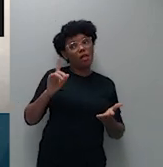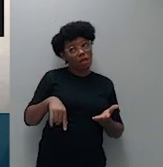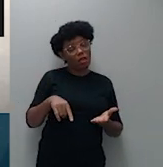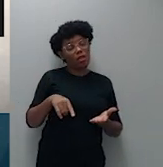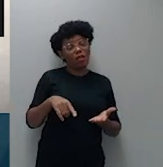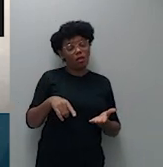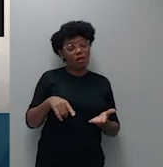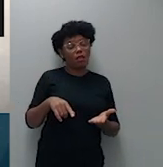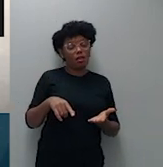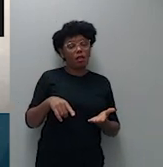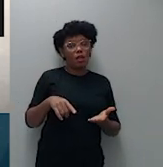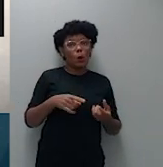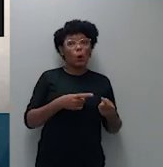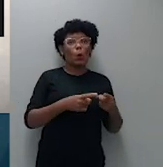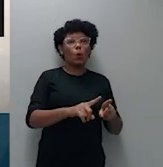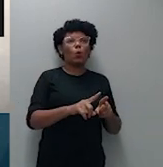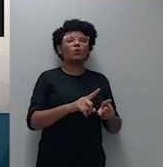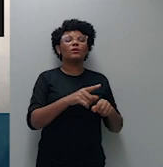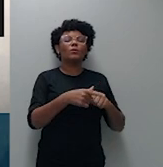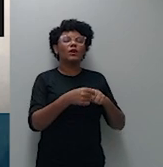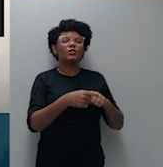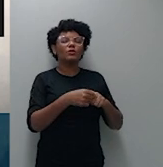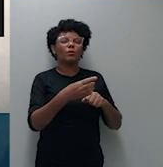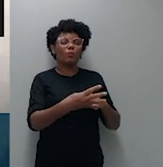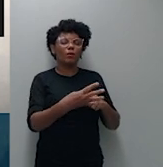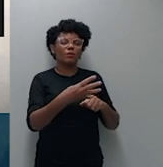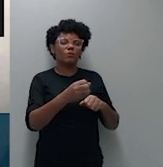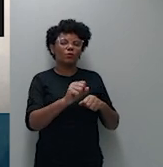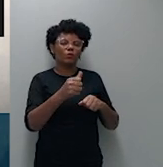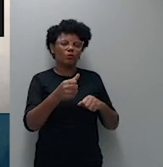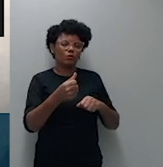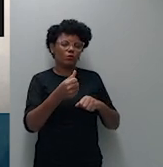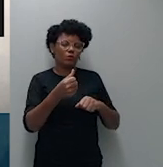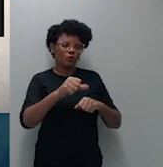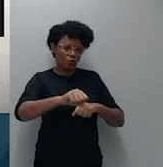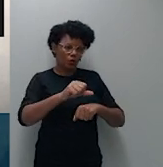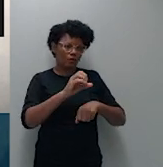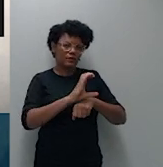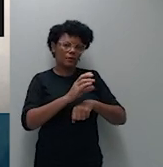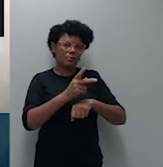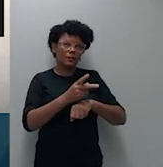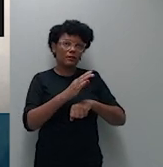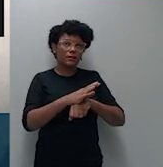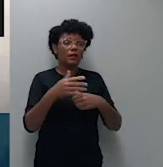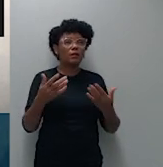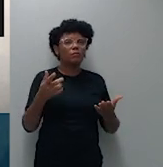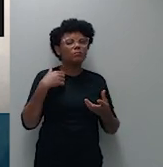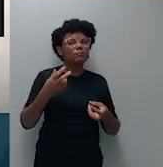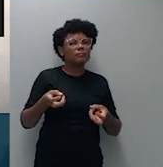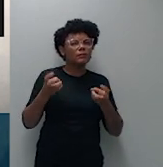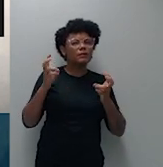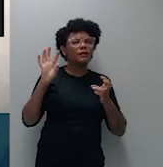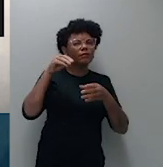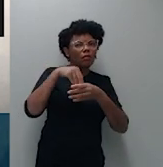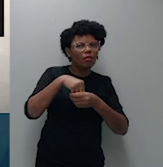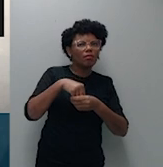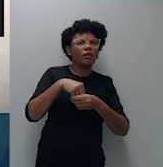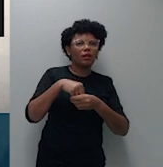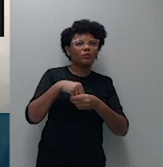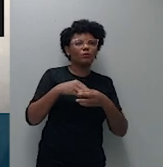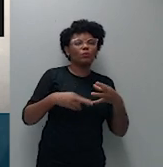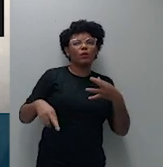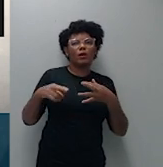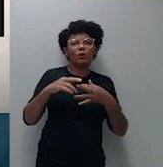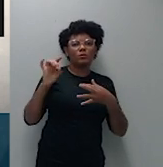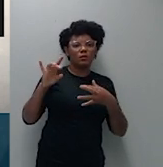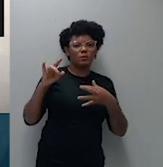implica ofensa ao disposto no art 489 do CPC observe e tal alegação está inserida